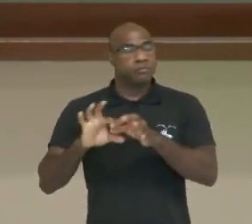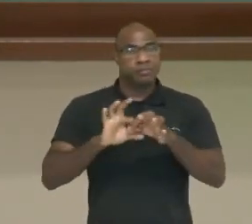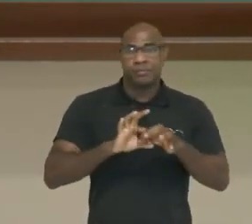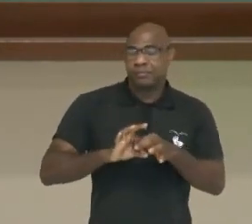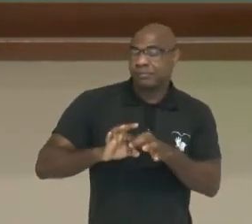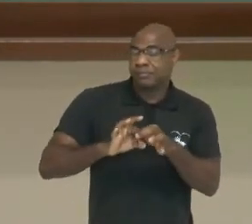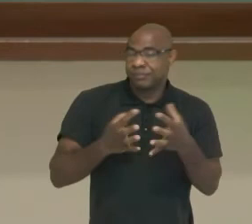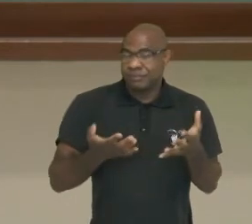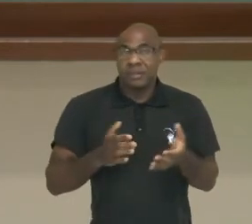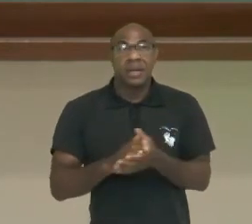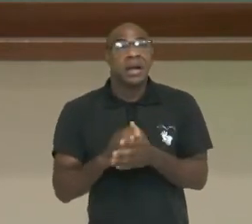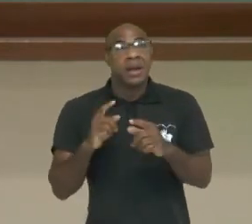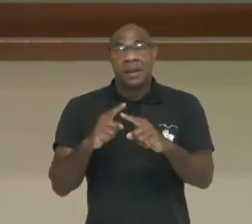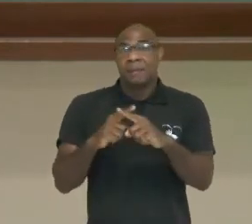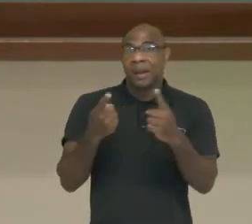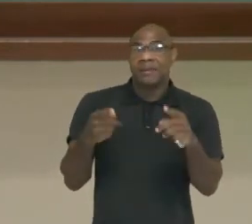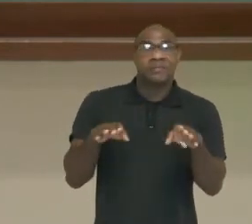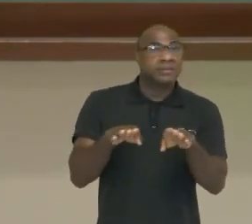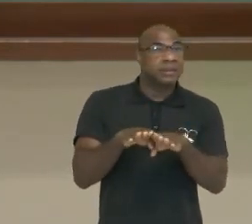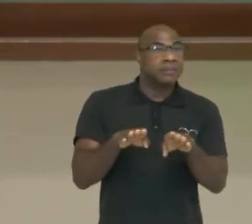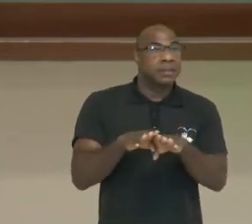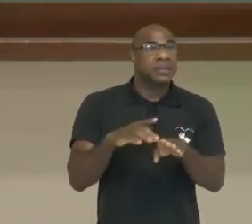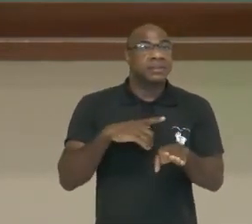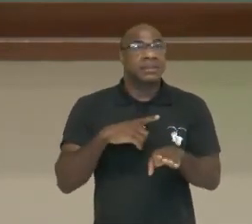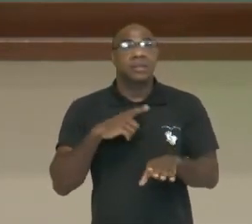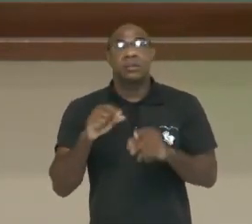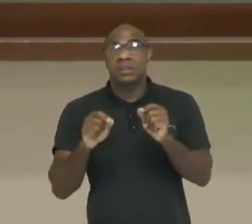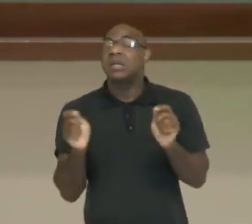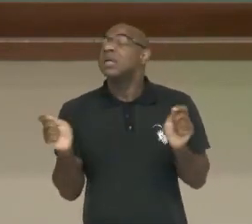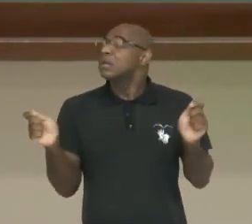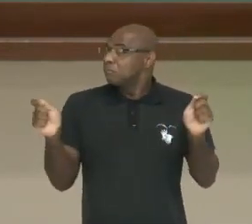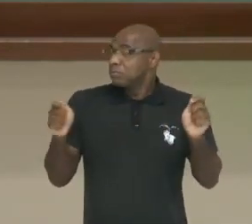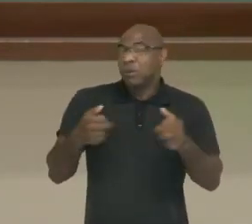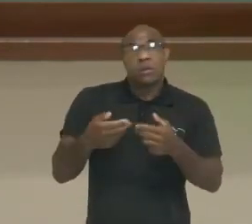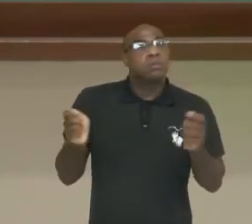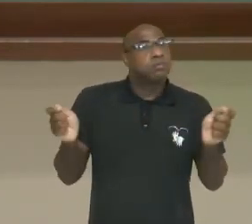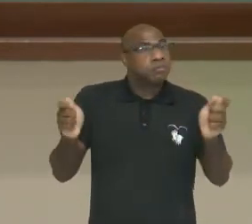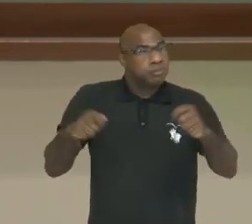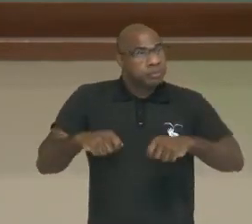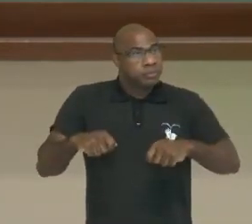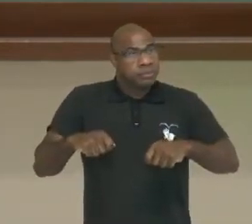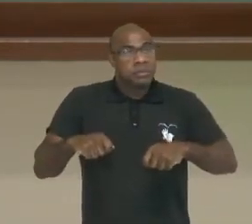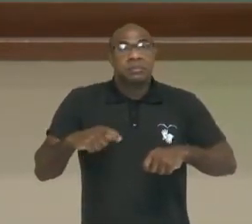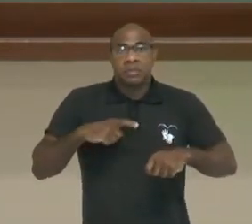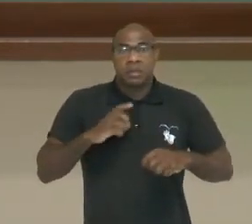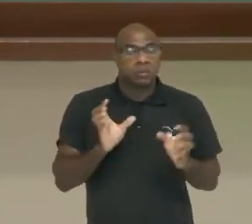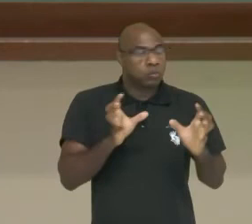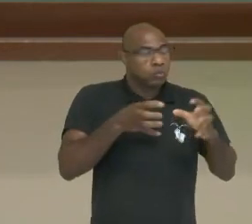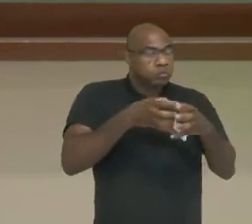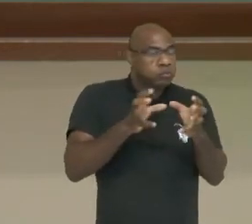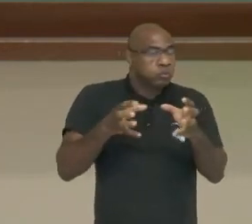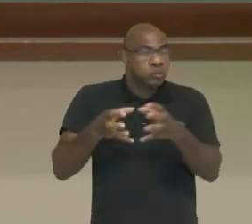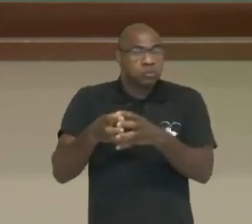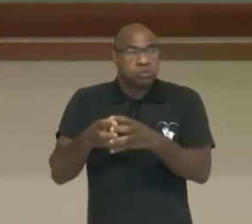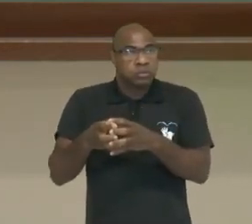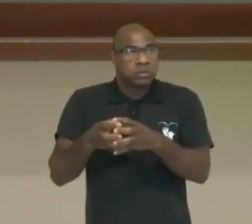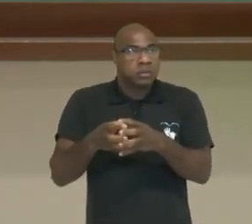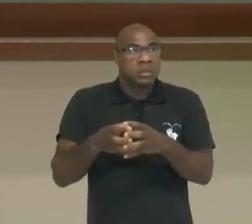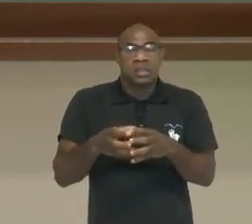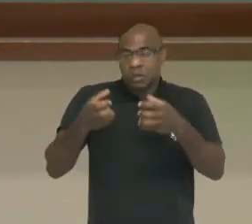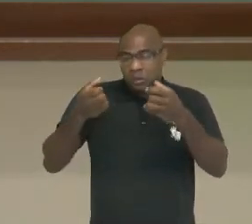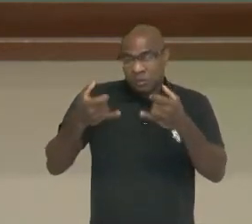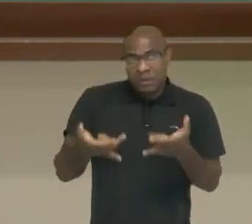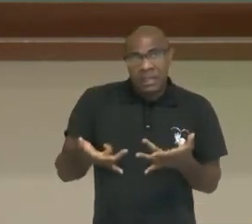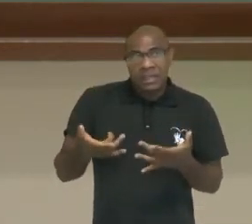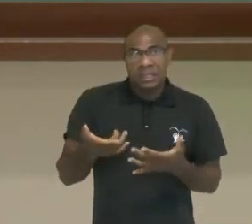termina, mas também mecanismos que permitem colocar cada um no seu devido lugar. Se ele começa falando